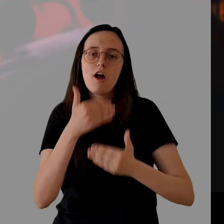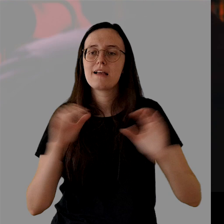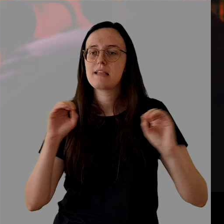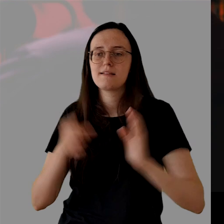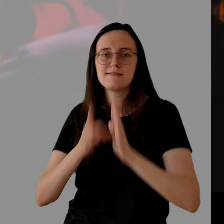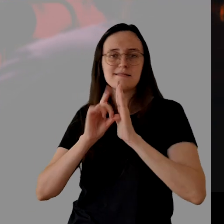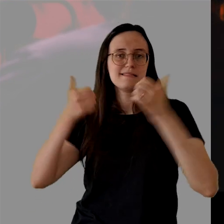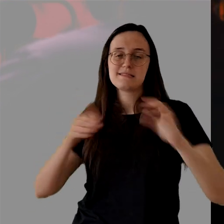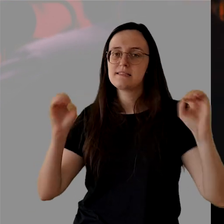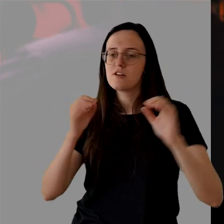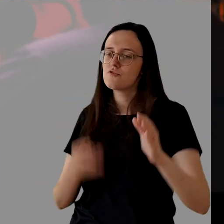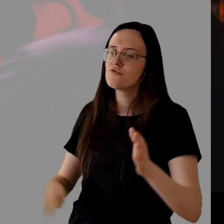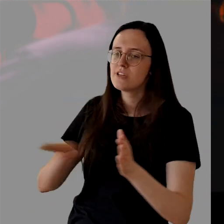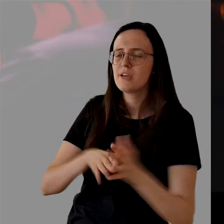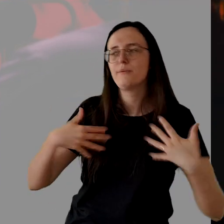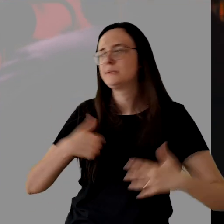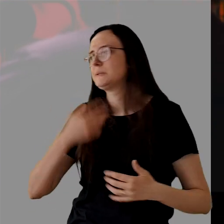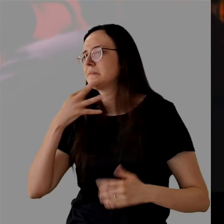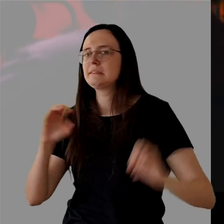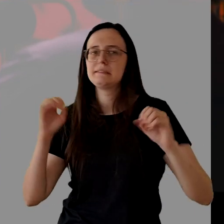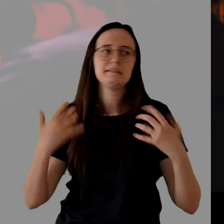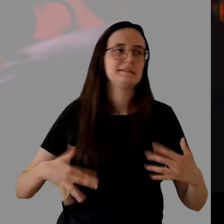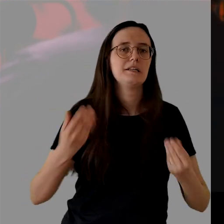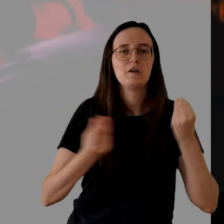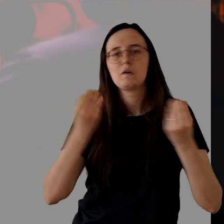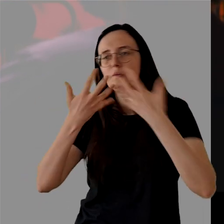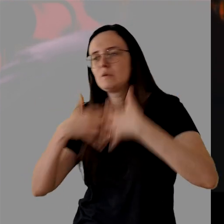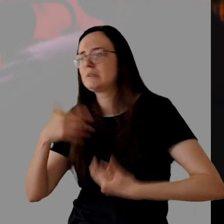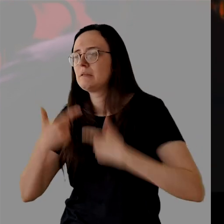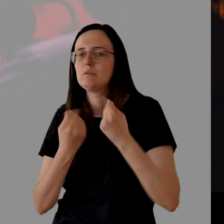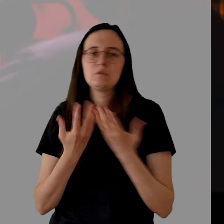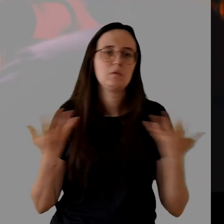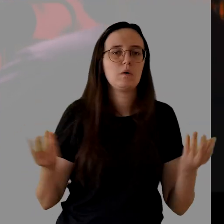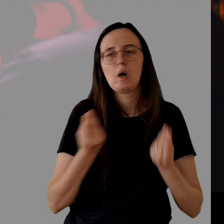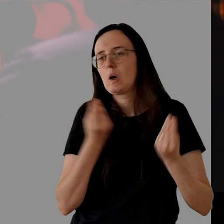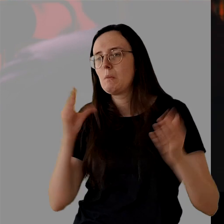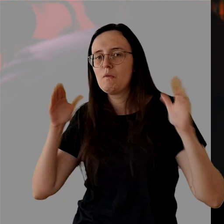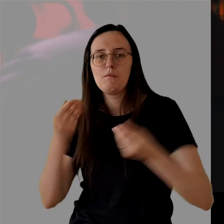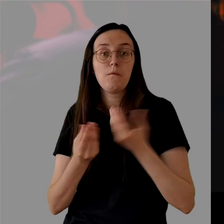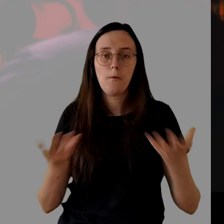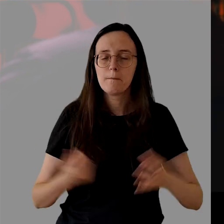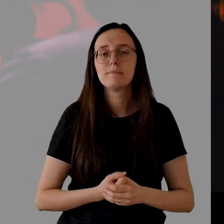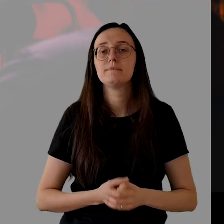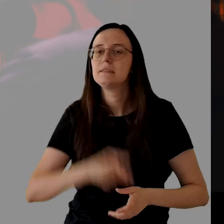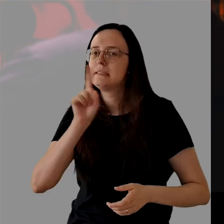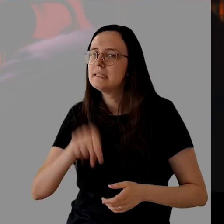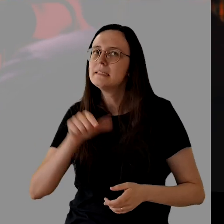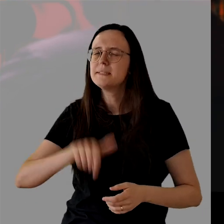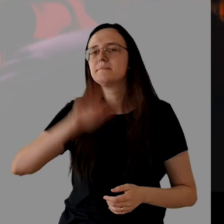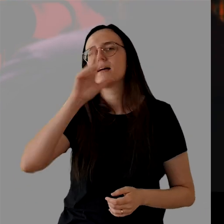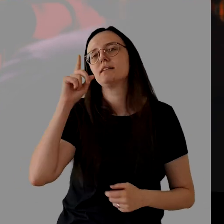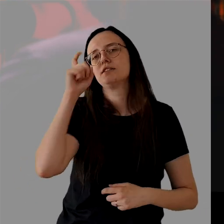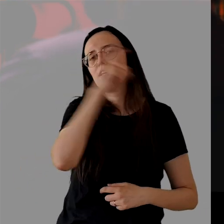gente chega no set, tipo, putz, eu não conheço ninguém, eu não sei como esse fulano trabalha, como o ciclano trabalha. É um pouquinho mais